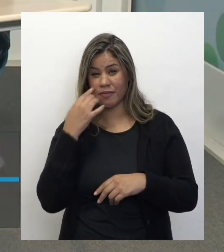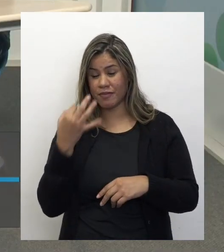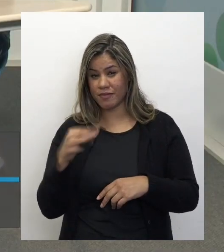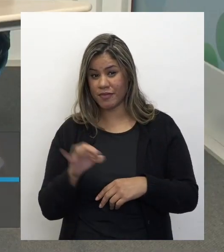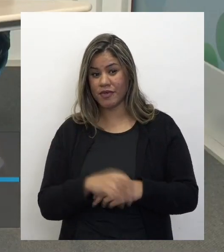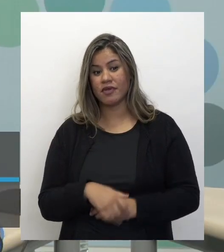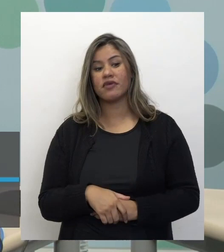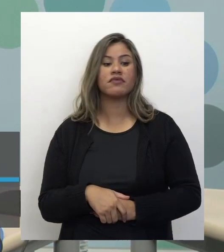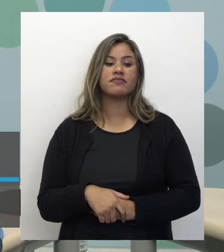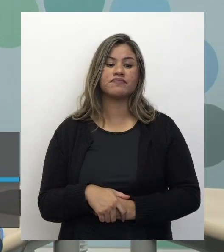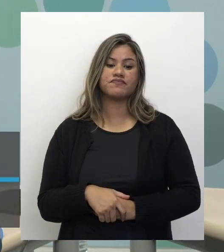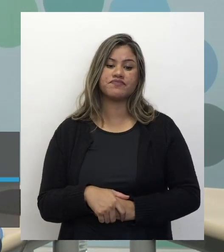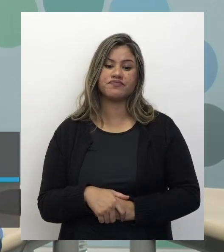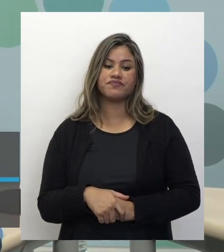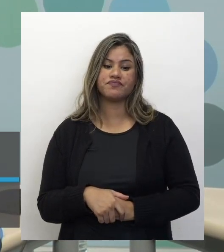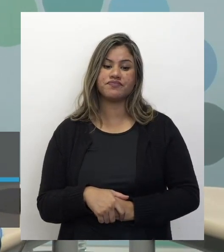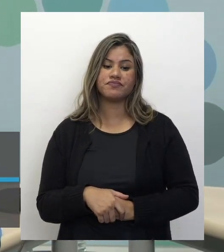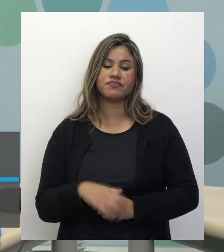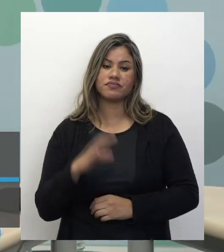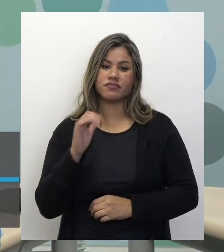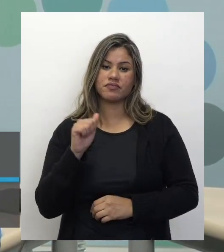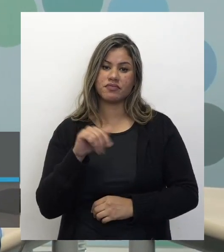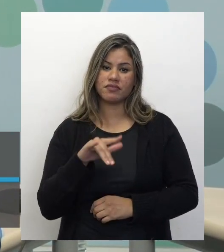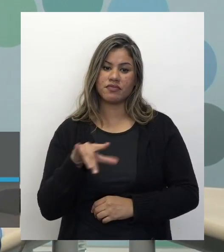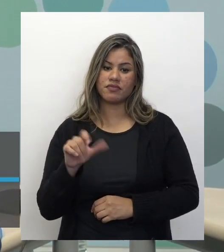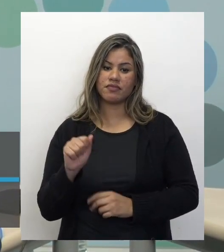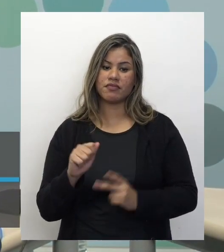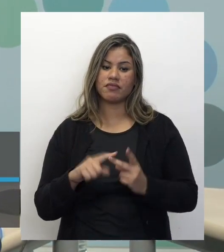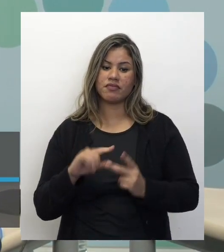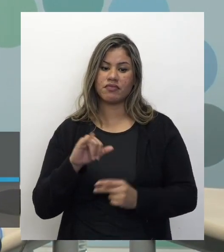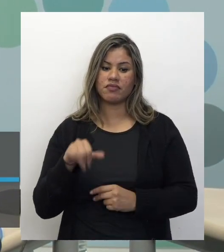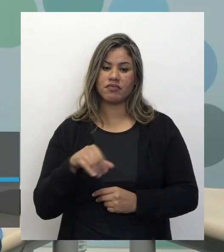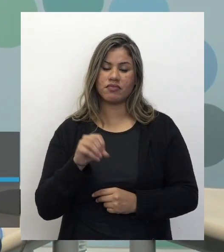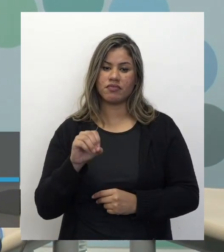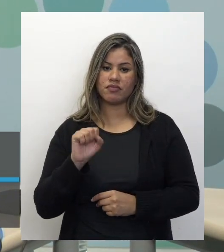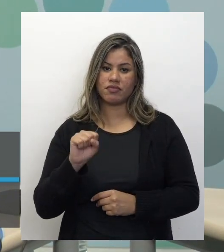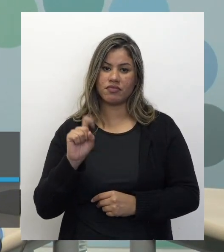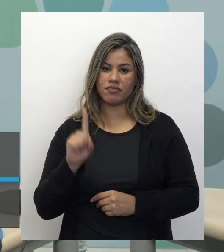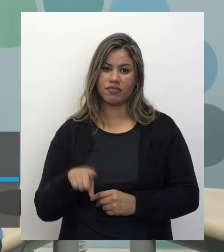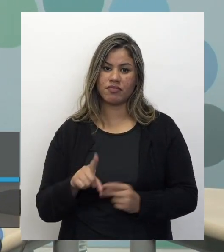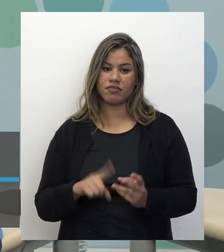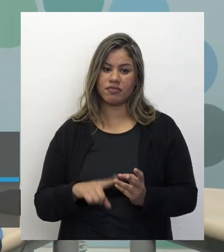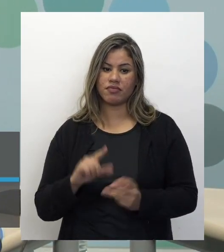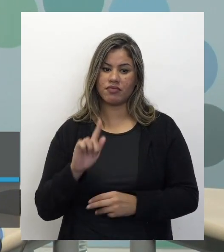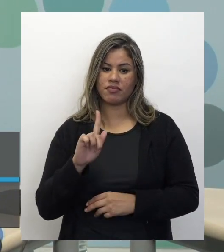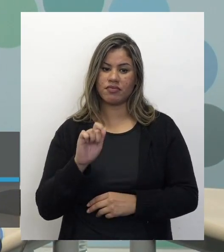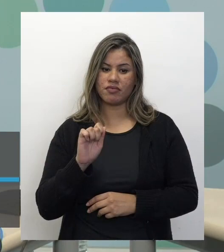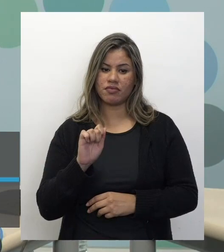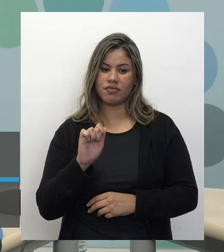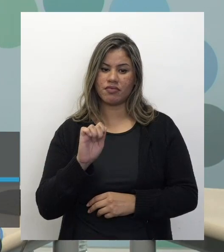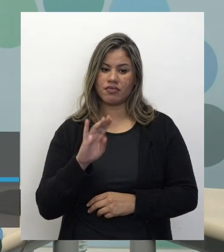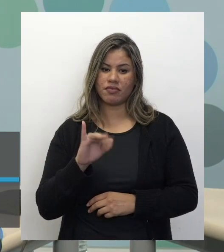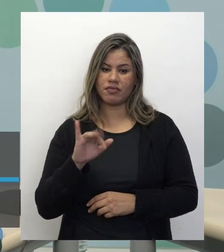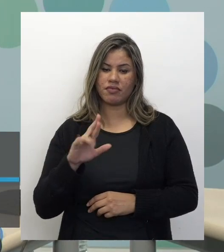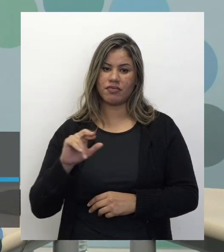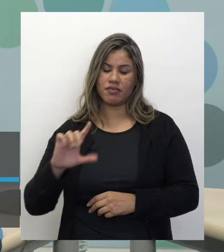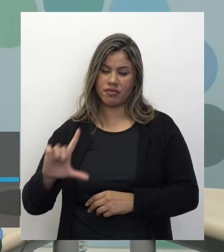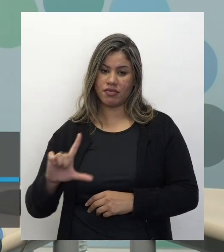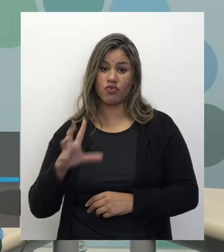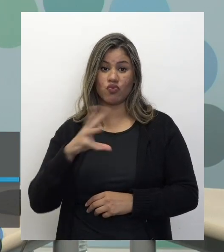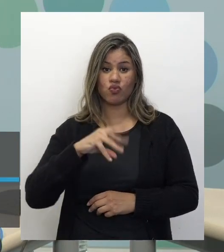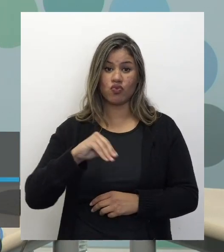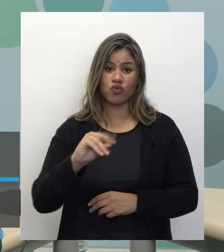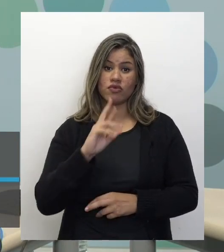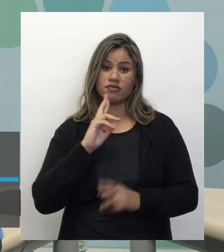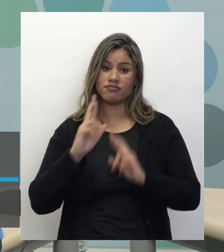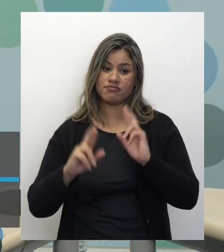eu avaliei outras respostas aqui da Camila, do José Vitor, o Gabriel, Rica, Alexander, todos eles colocaram